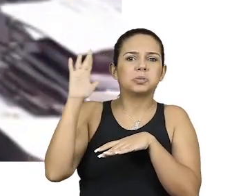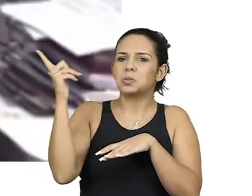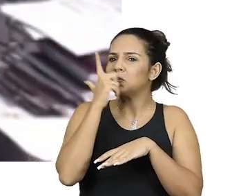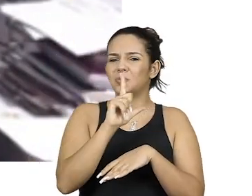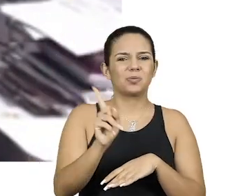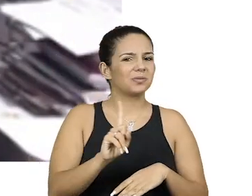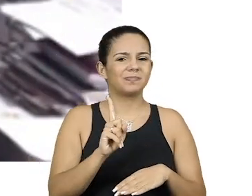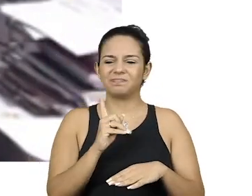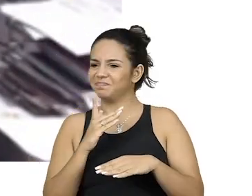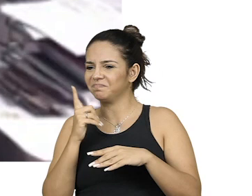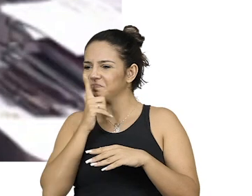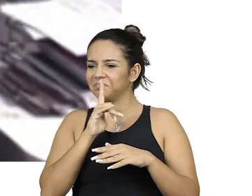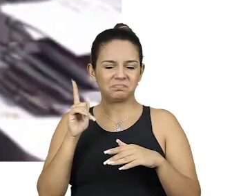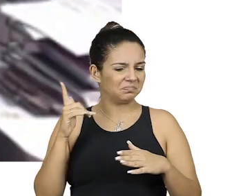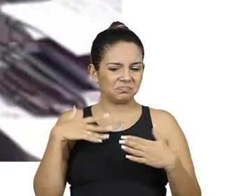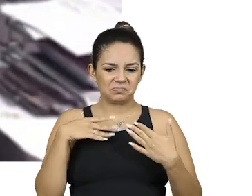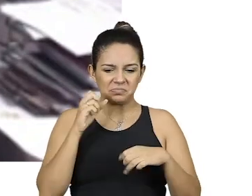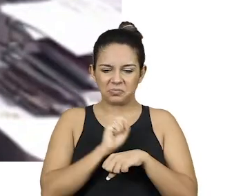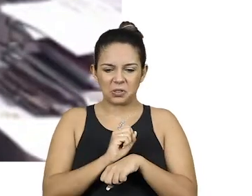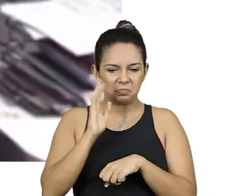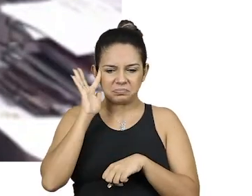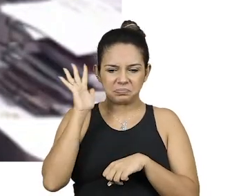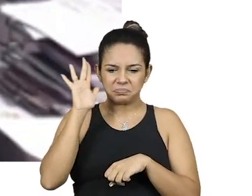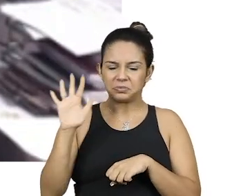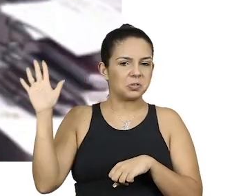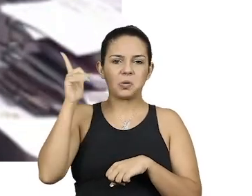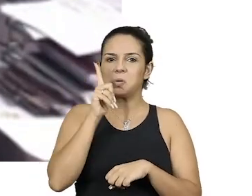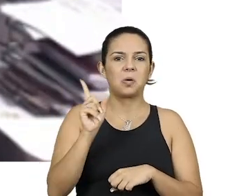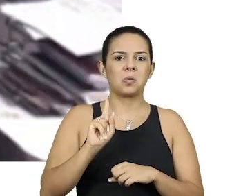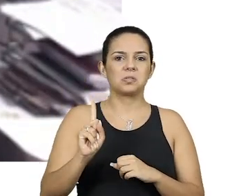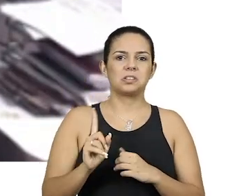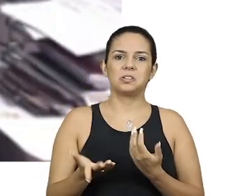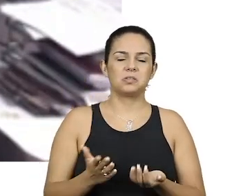acessar o inconsciente.